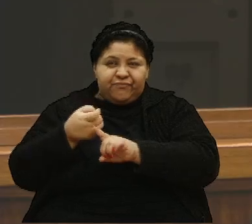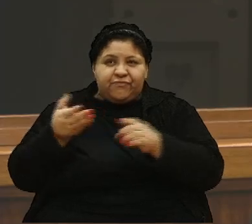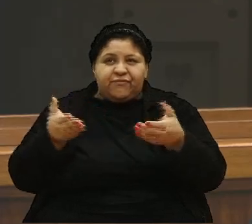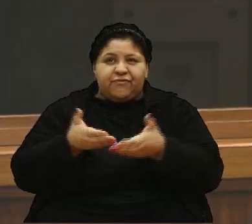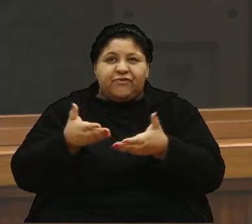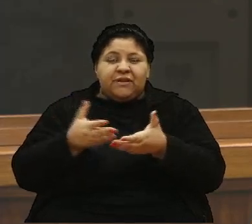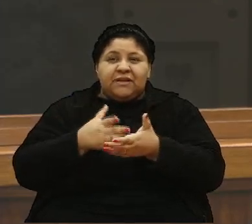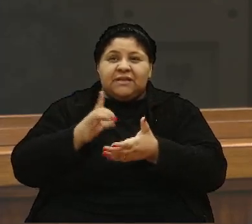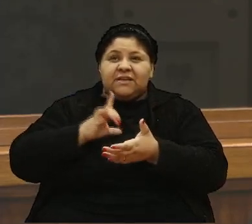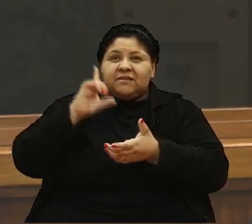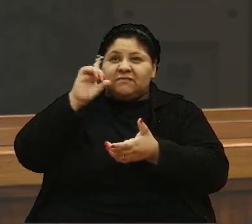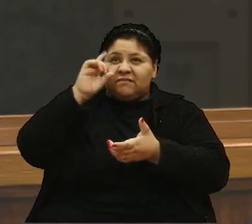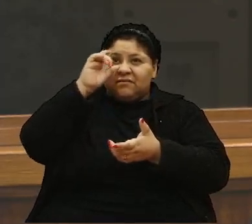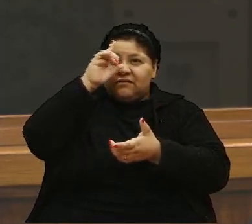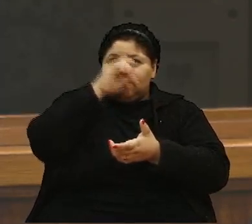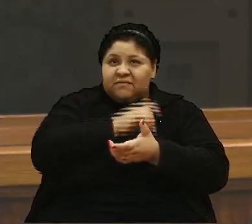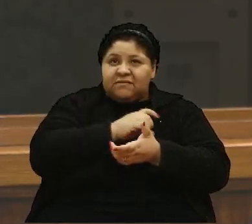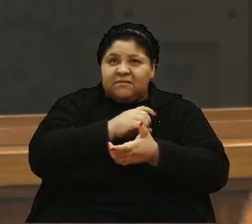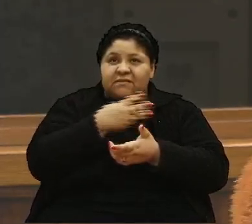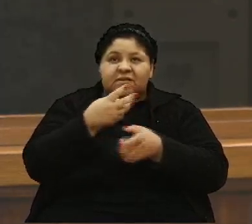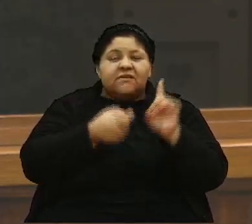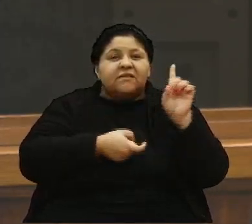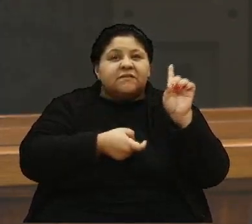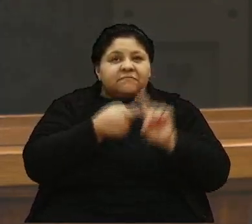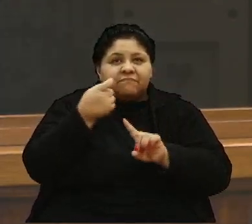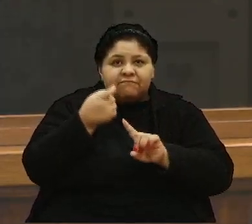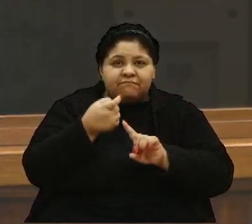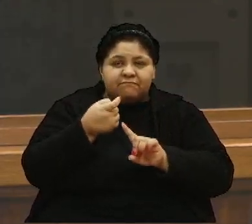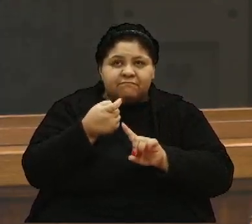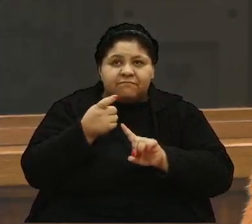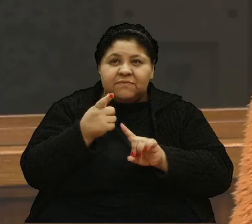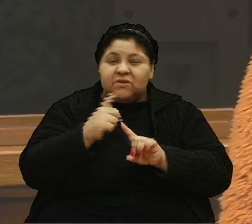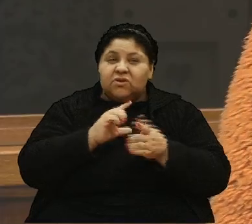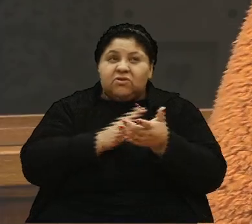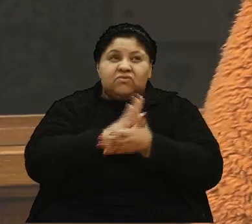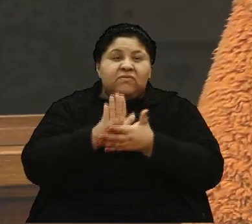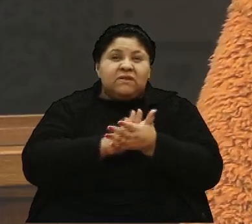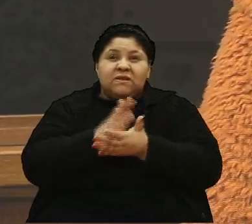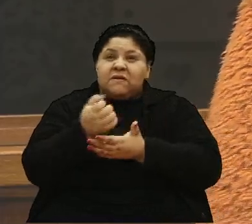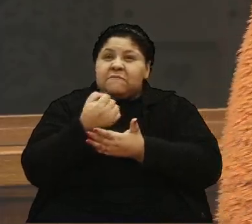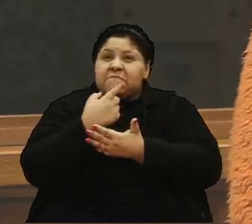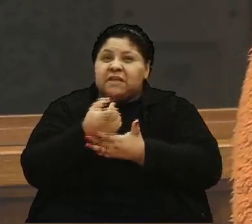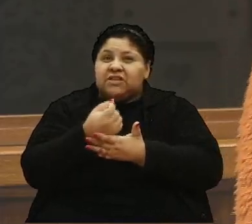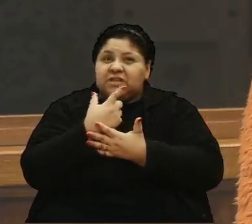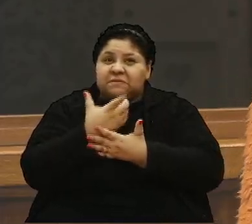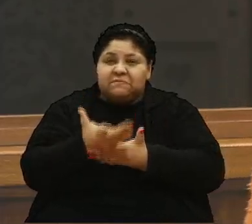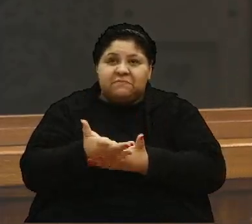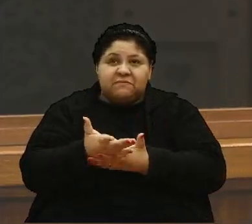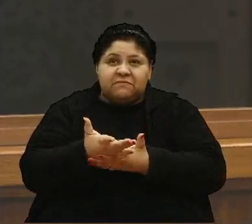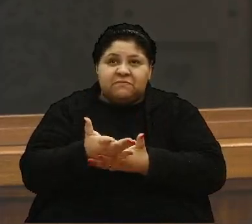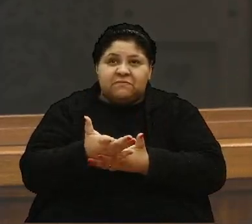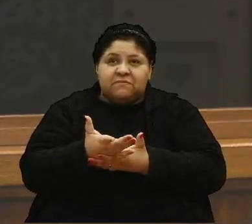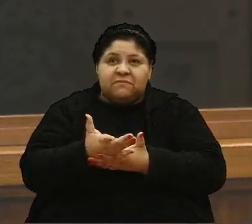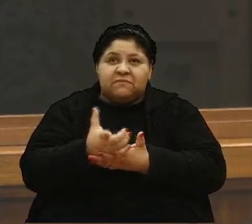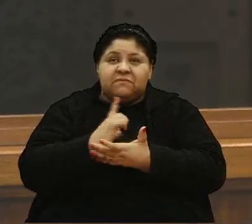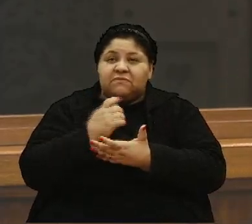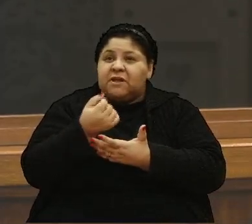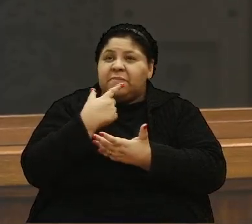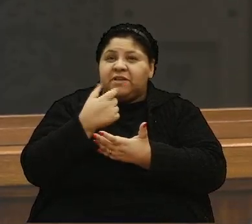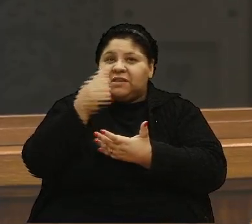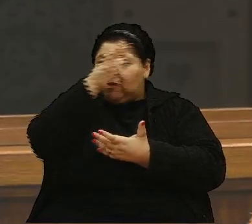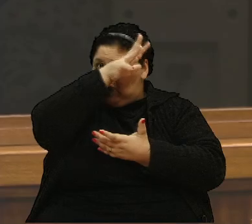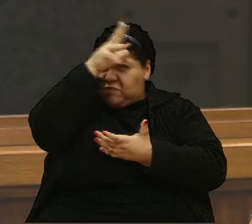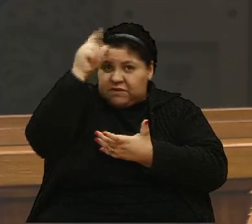com dificuldade, está 3 meses sem medicação, sem a medicação no